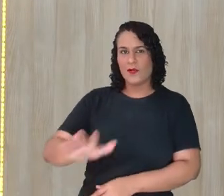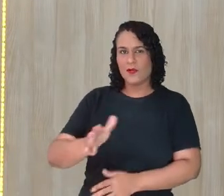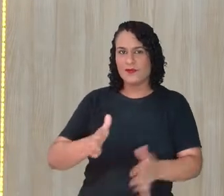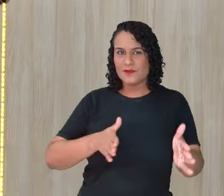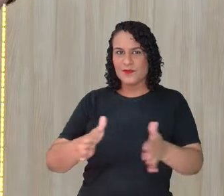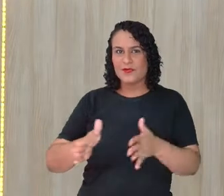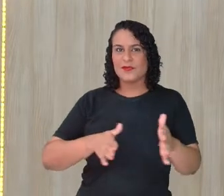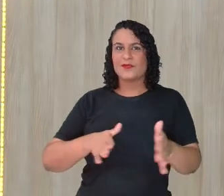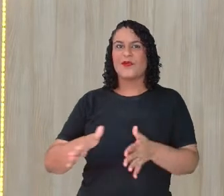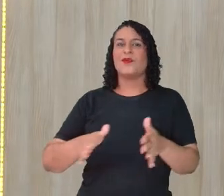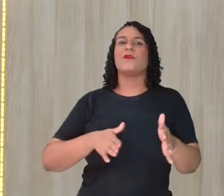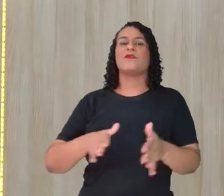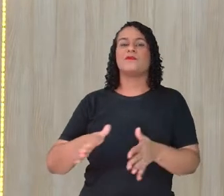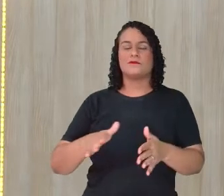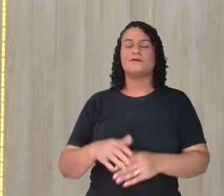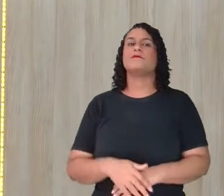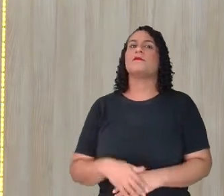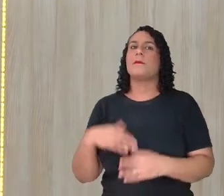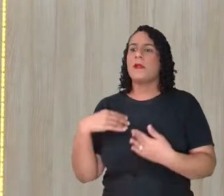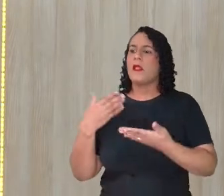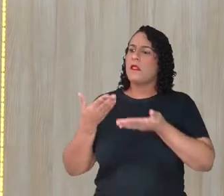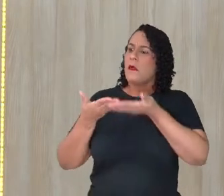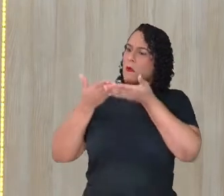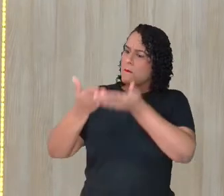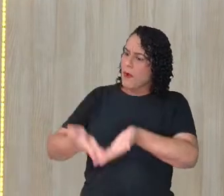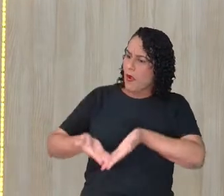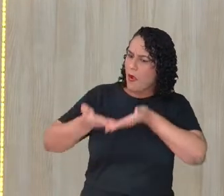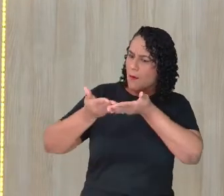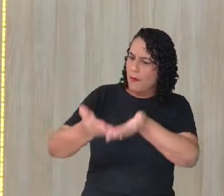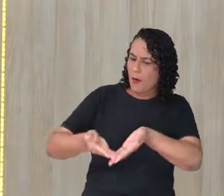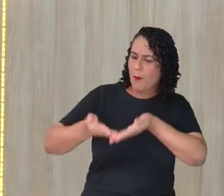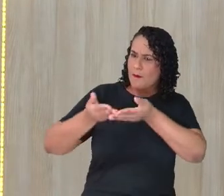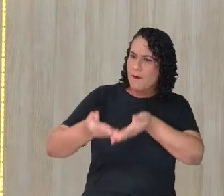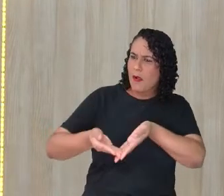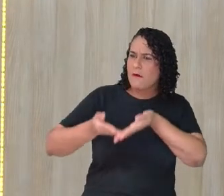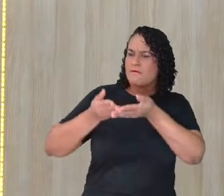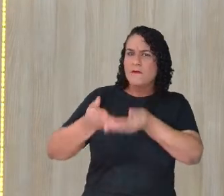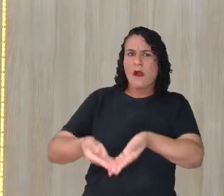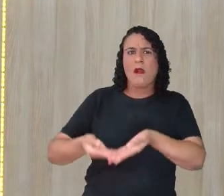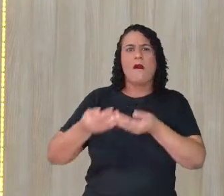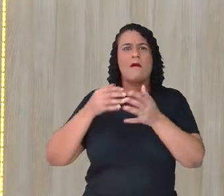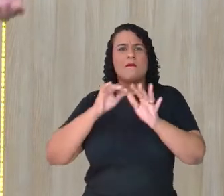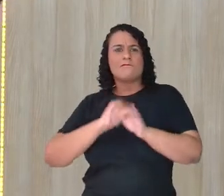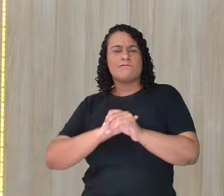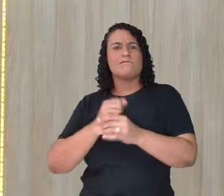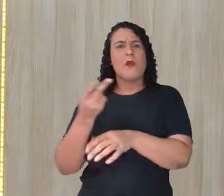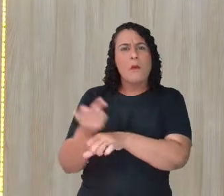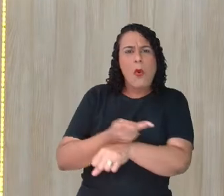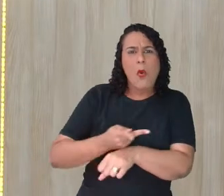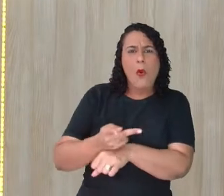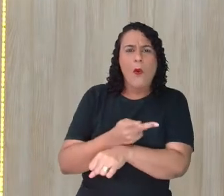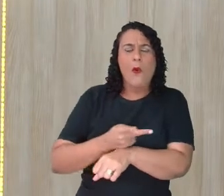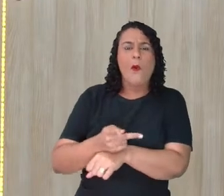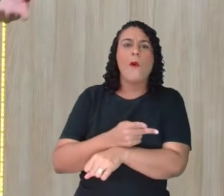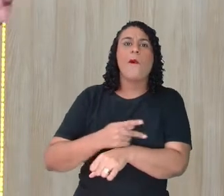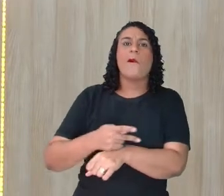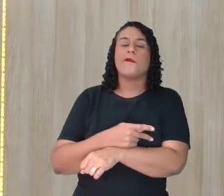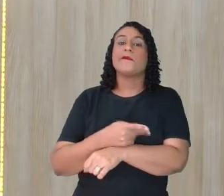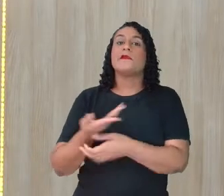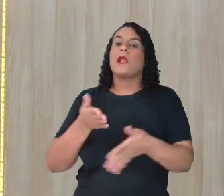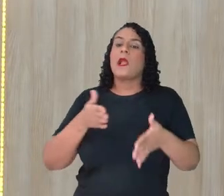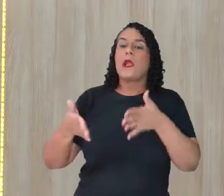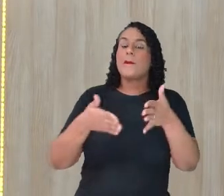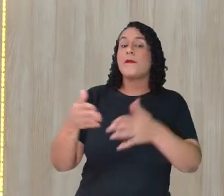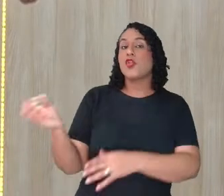se lançarem ao mar em face aos descobrimentos, né, ou a busca de novas rotas,